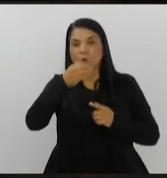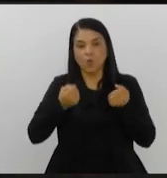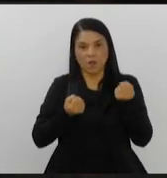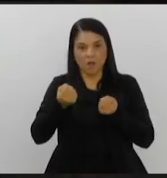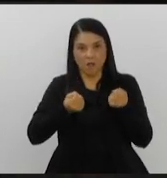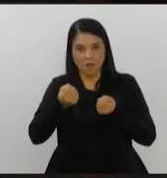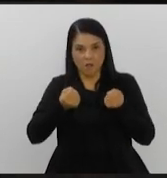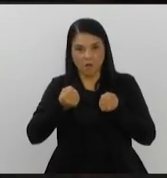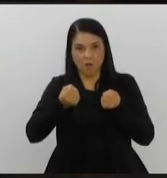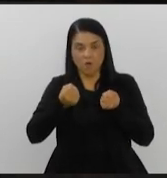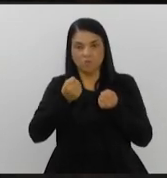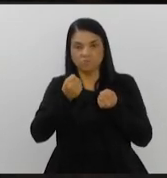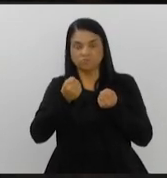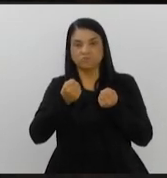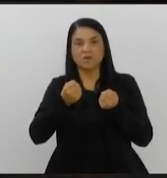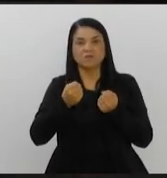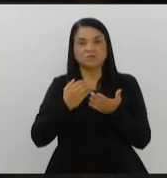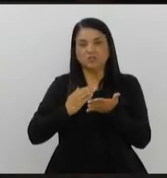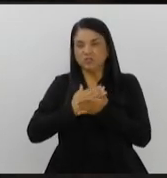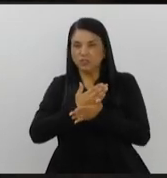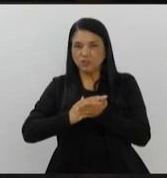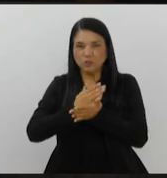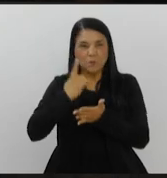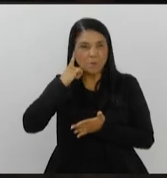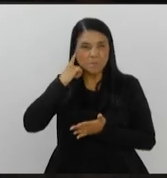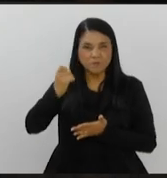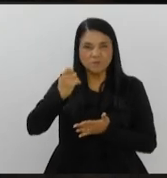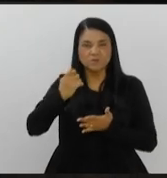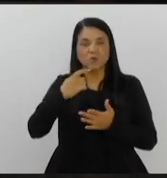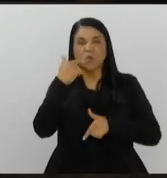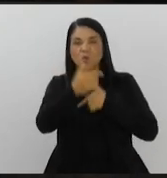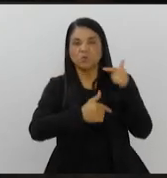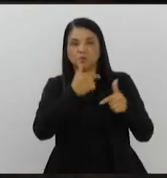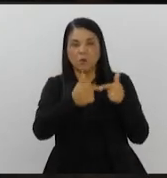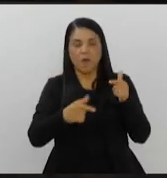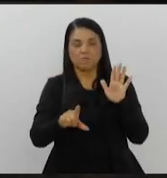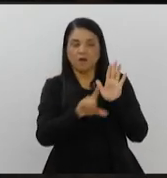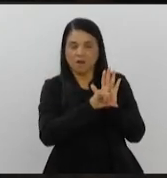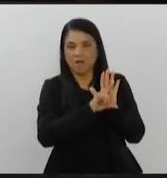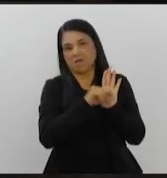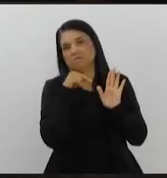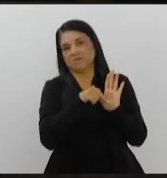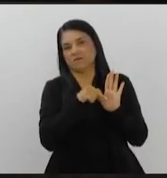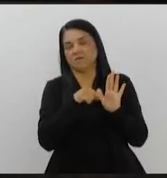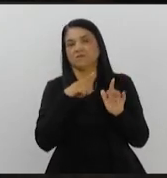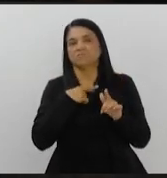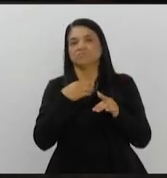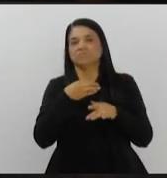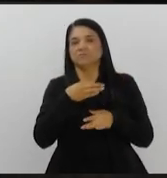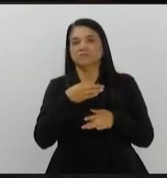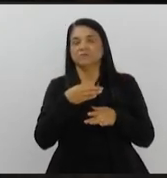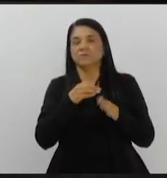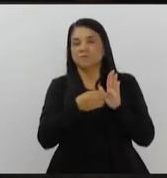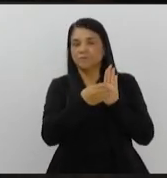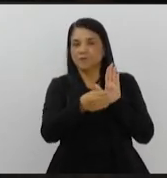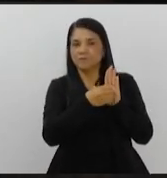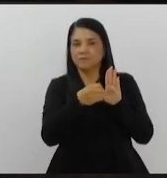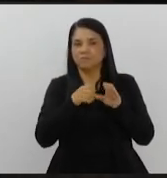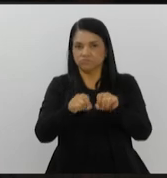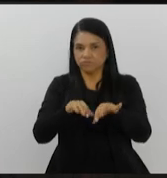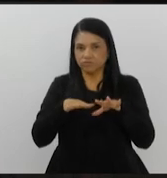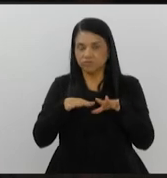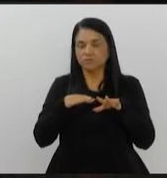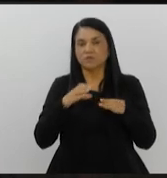com potência capaz de perturbar o trabalho ou sossego alheio na forma que menciono. Pareceres às emendas de plenário das Comissões de